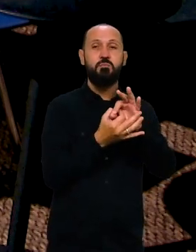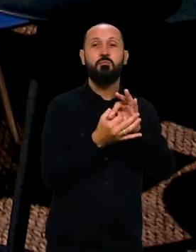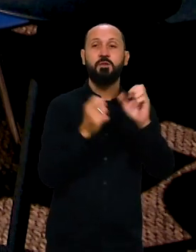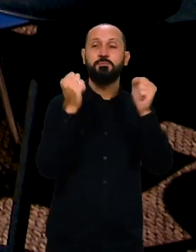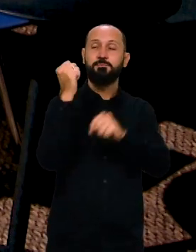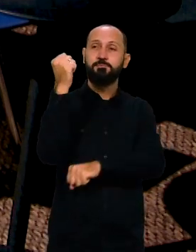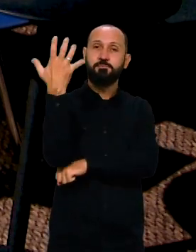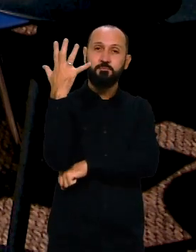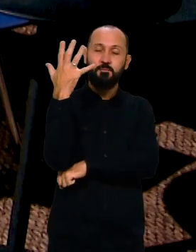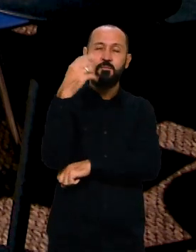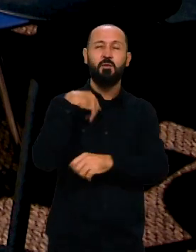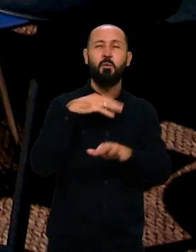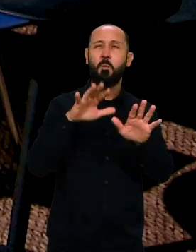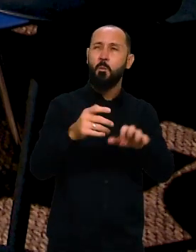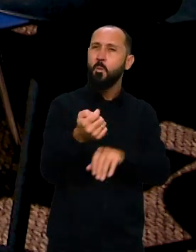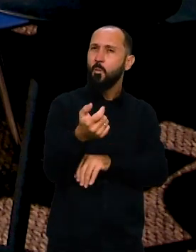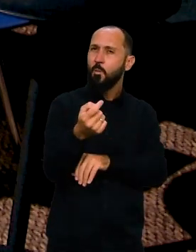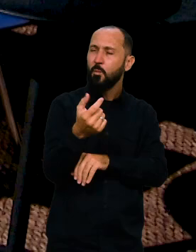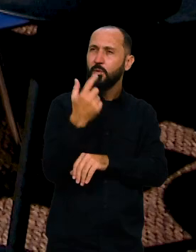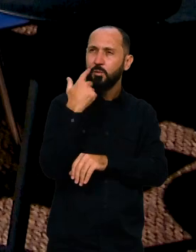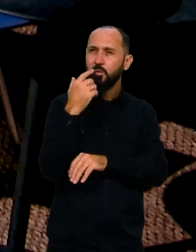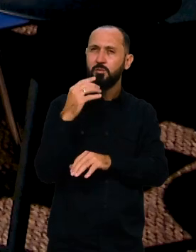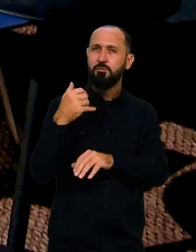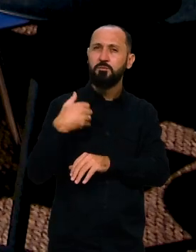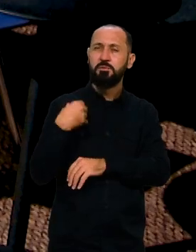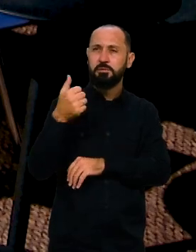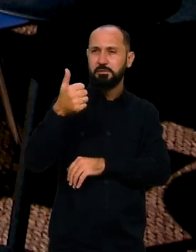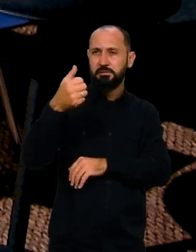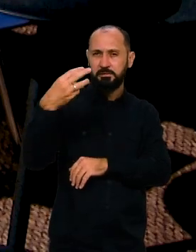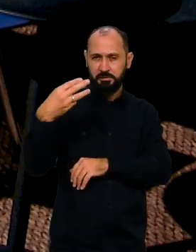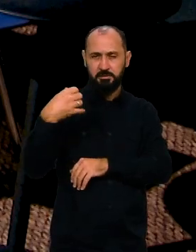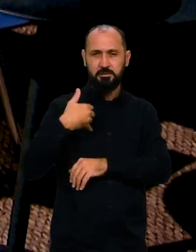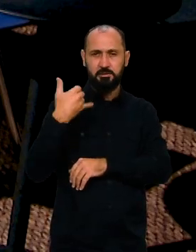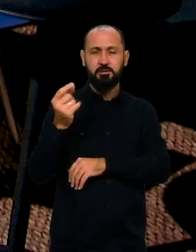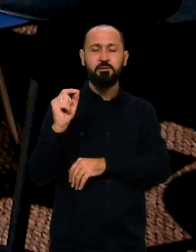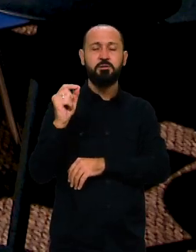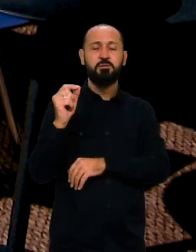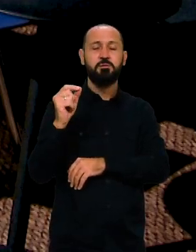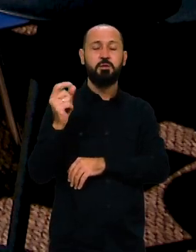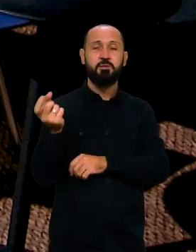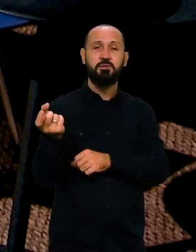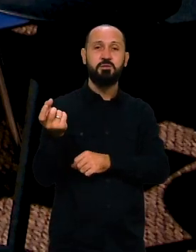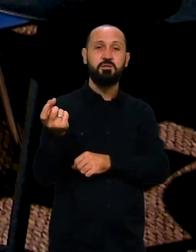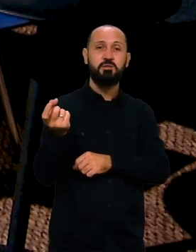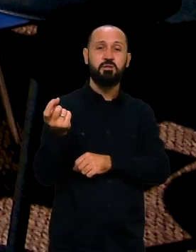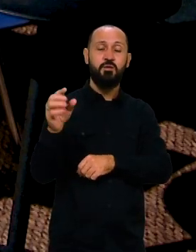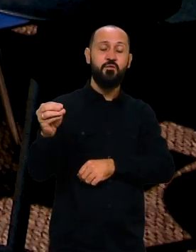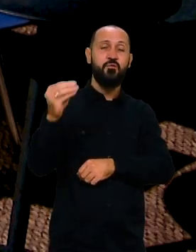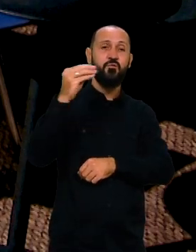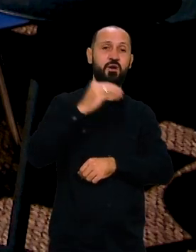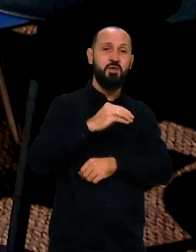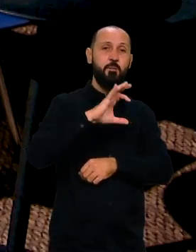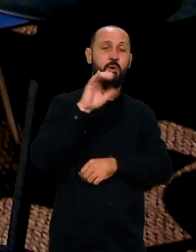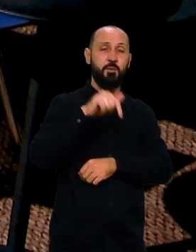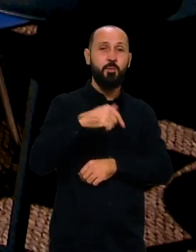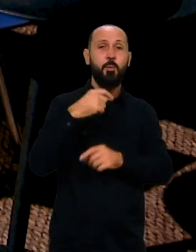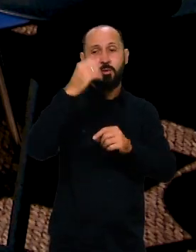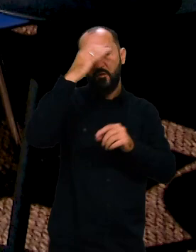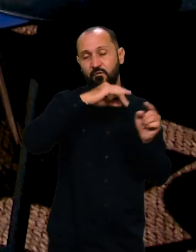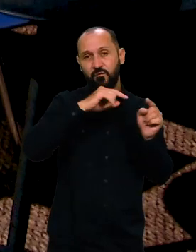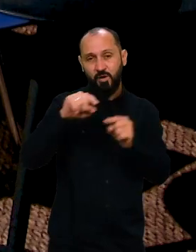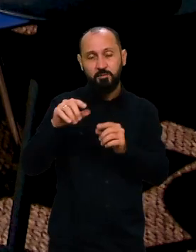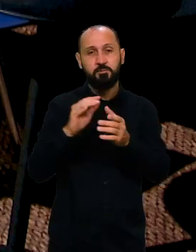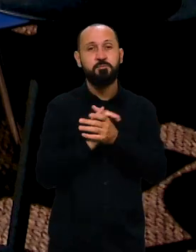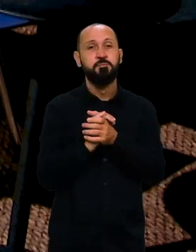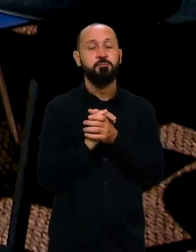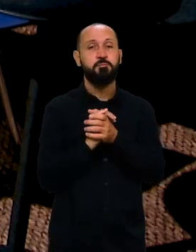integração com a natureza. Eu fico pouco tempo lá, depois de 13 anos meu... E aí você vem para Campo Grande. Campo Grande,